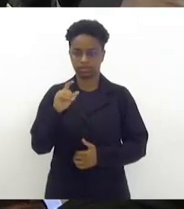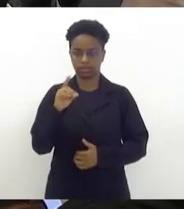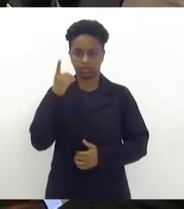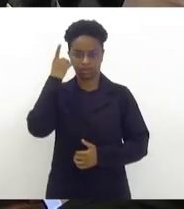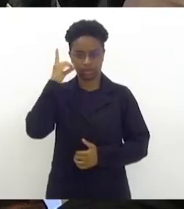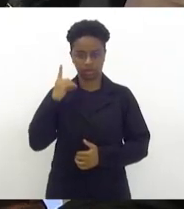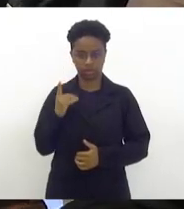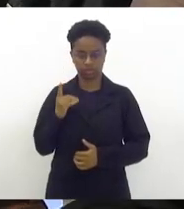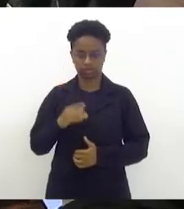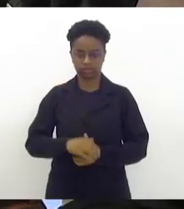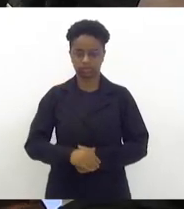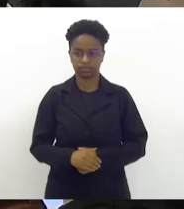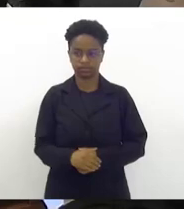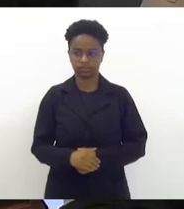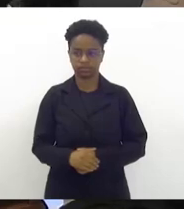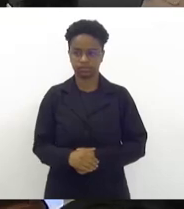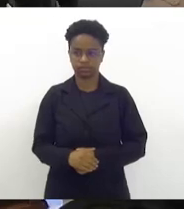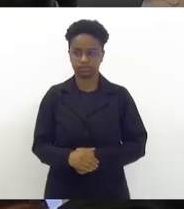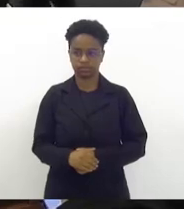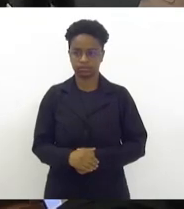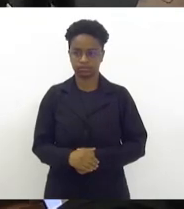Balbi.